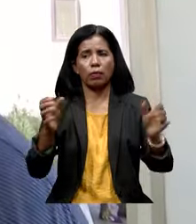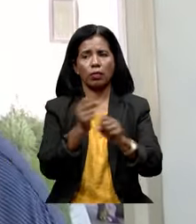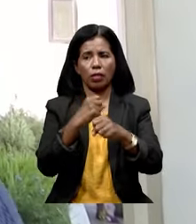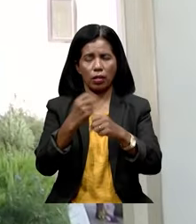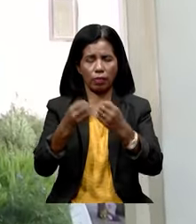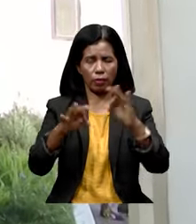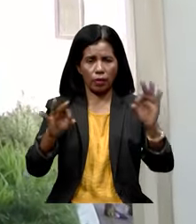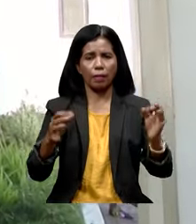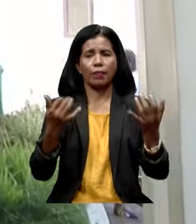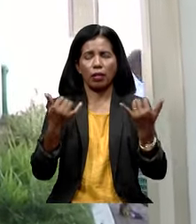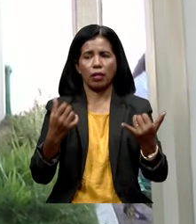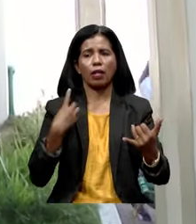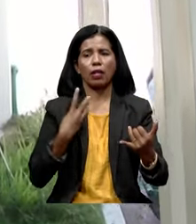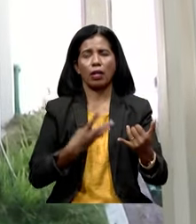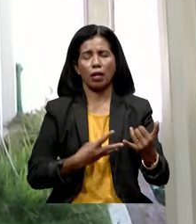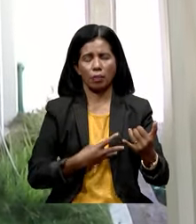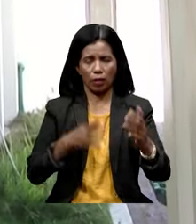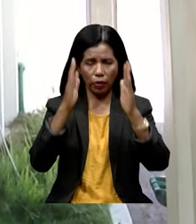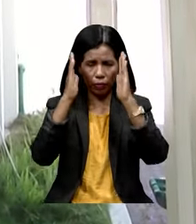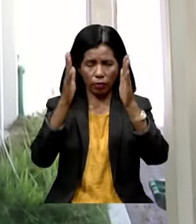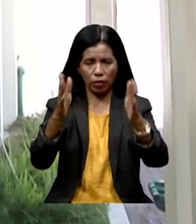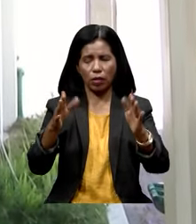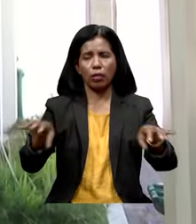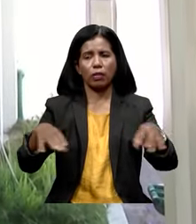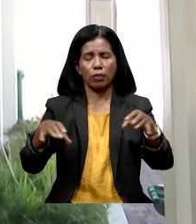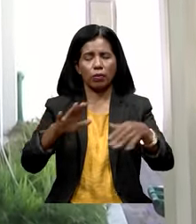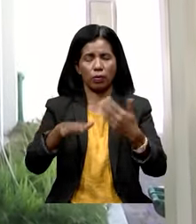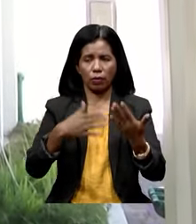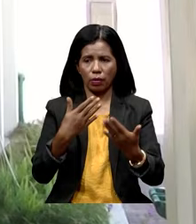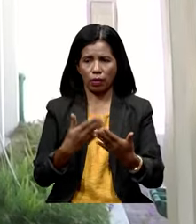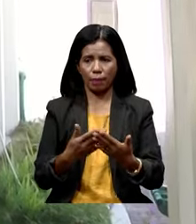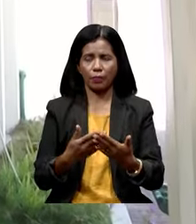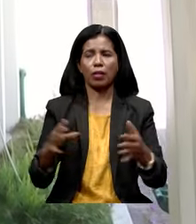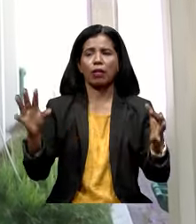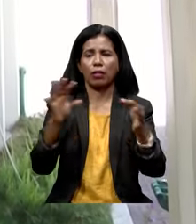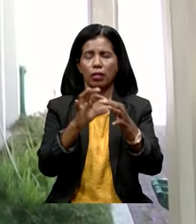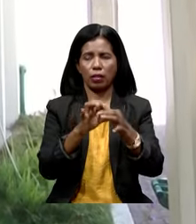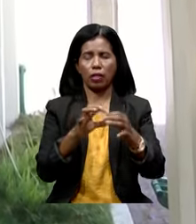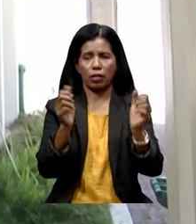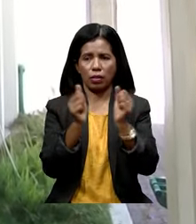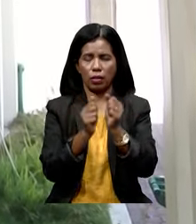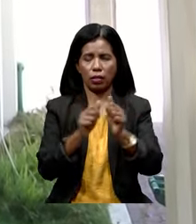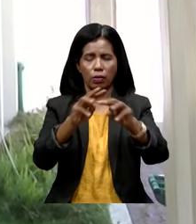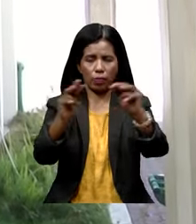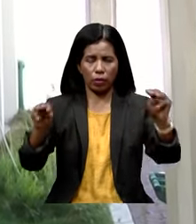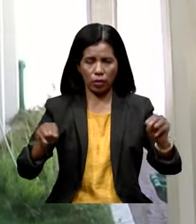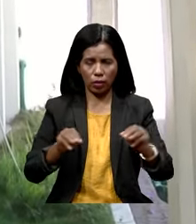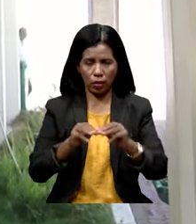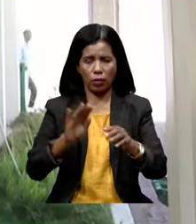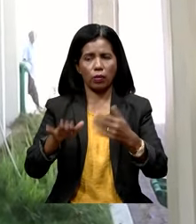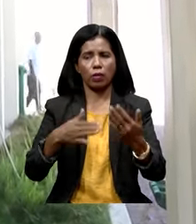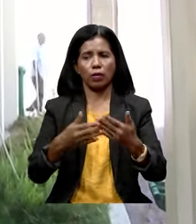Halotona. Agora, não, a minha intensiva, ona serviço só todo no Bema, que é ligado ao município Sira.